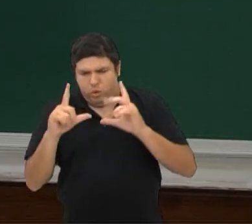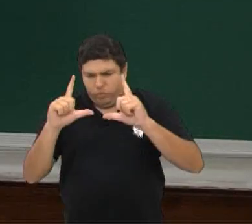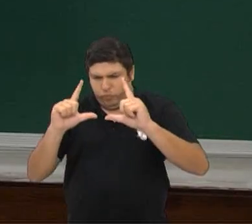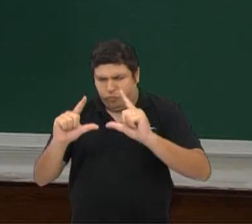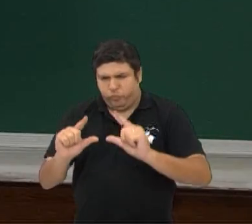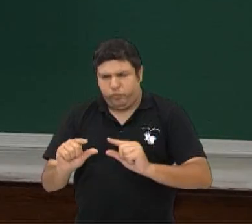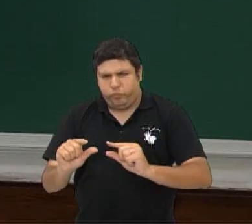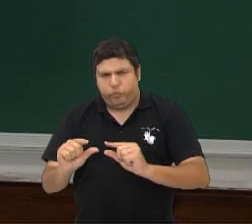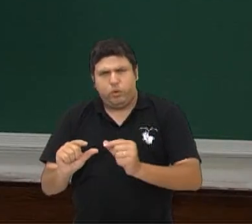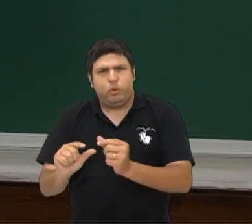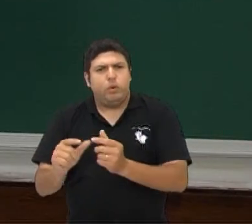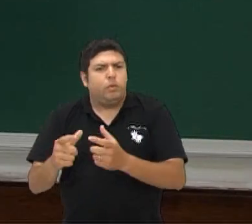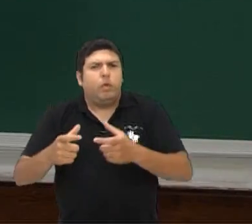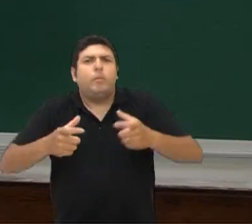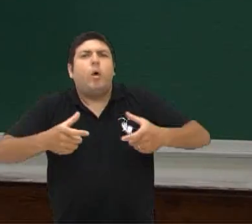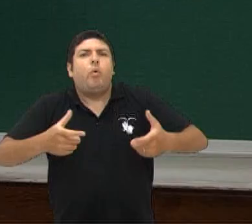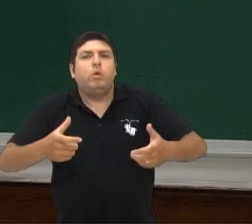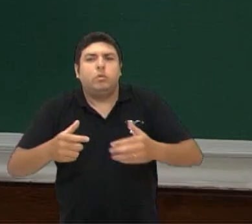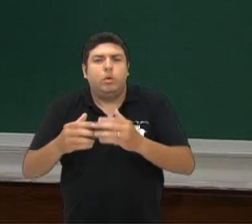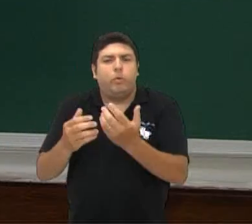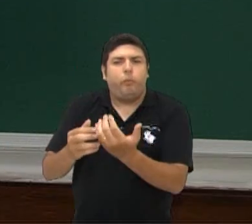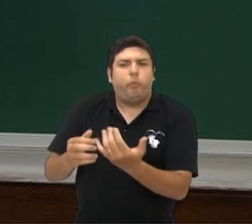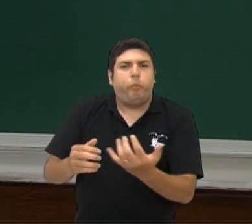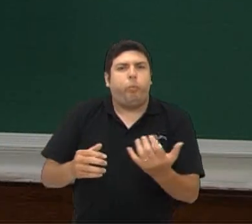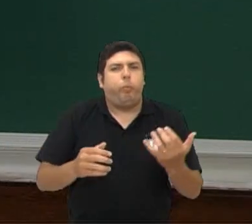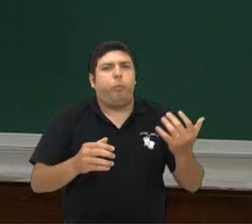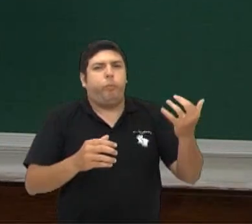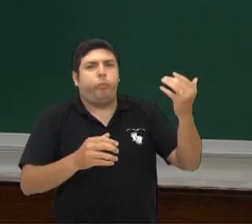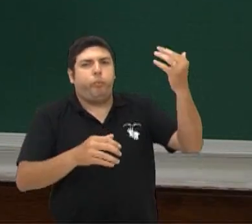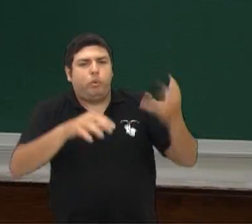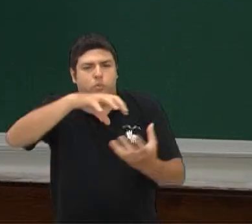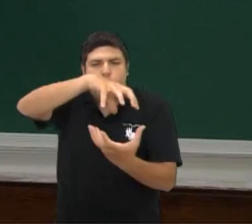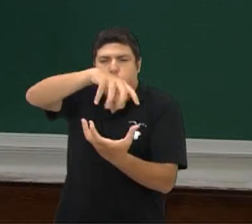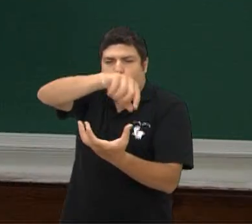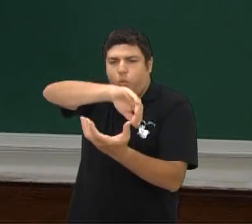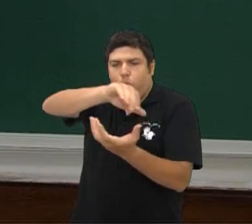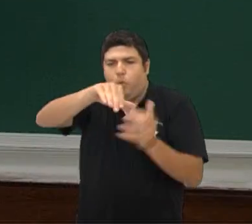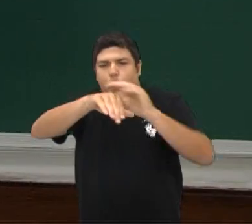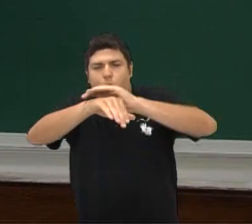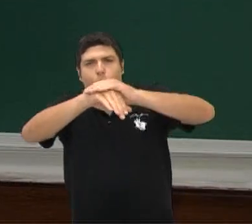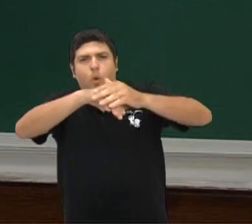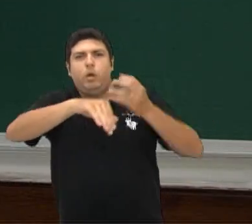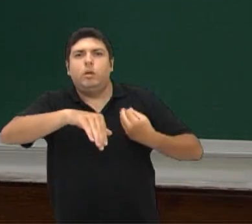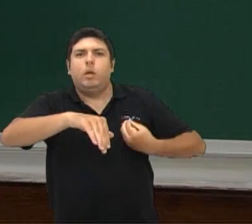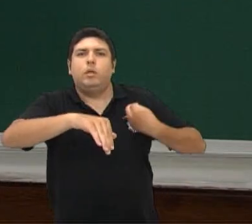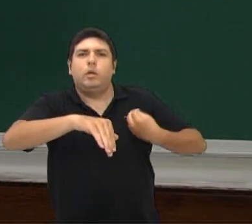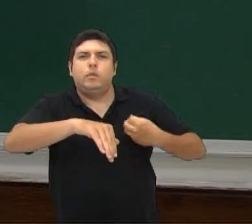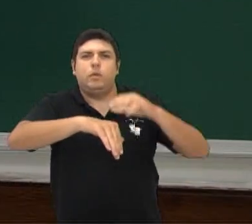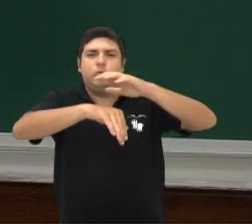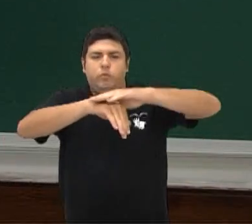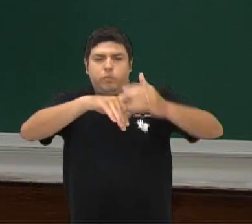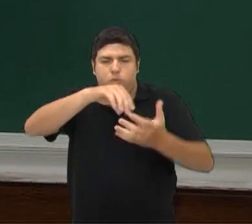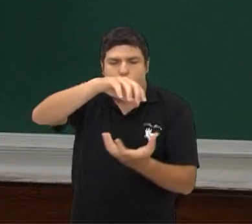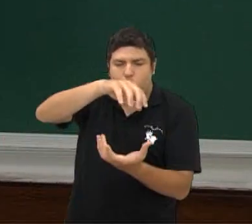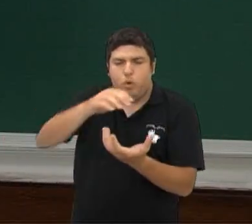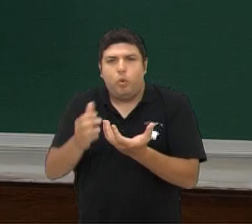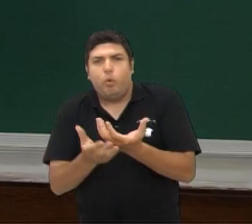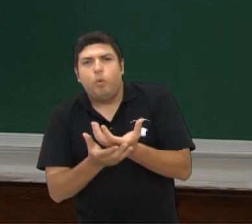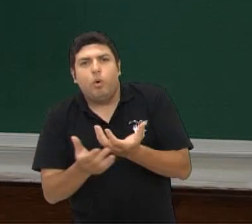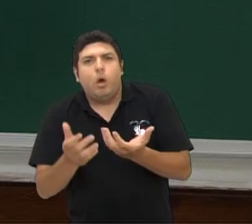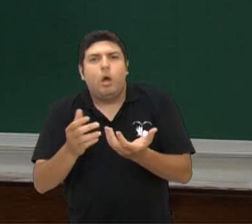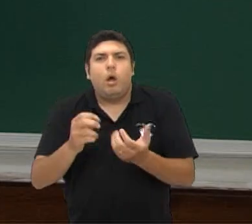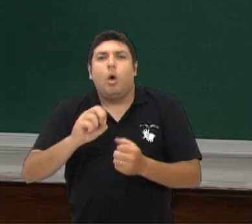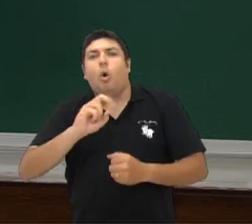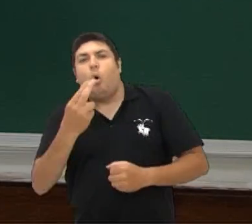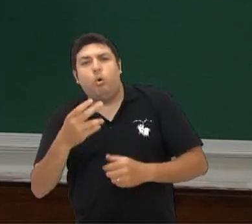altera? Nesse ciclo, ela pode estar lá na Antártida, na geleira, ela pode estar num local que a gente não tem acesso ou totalmente